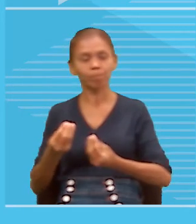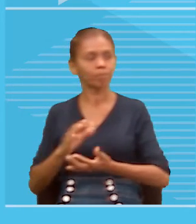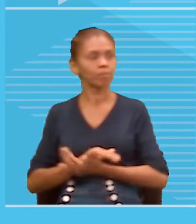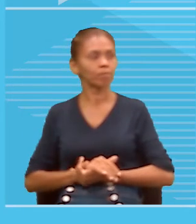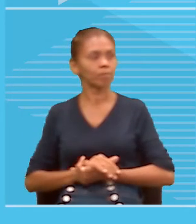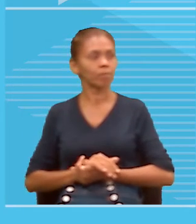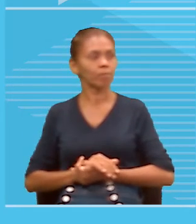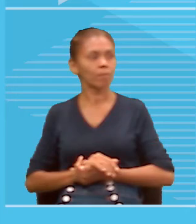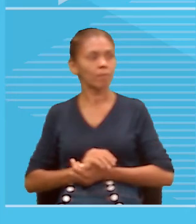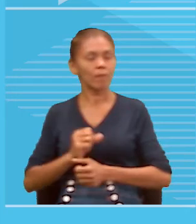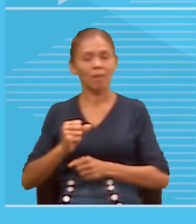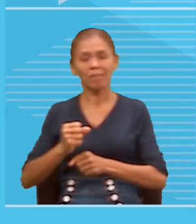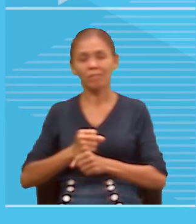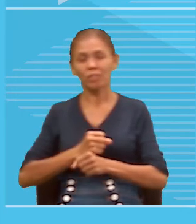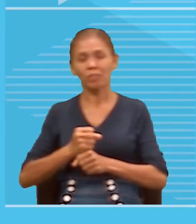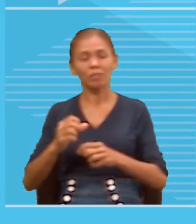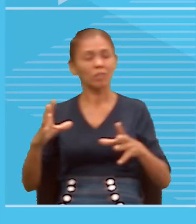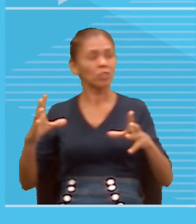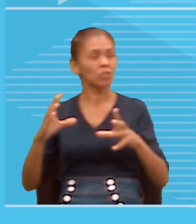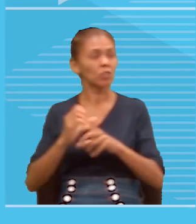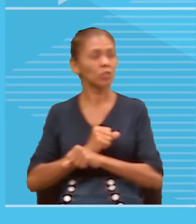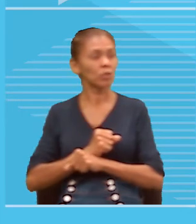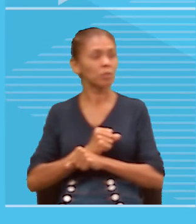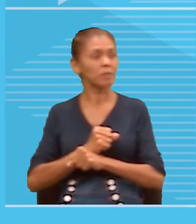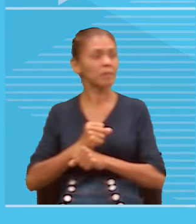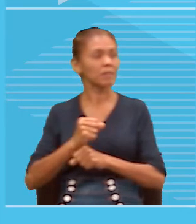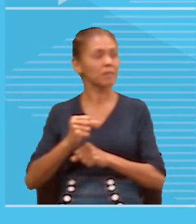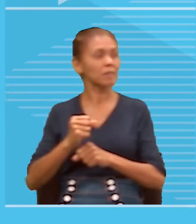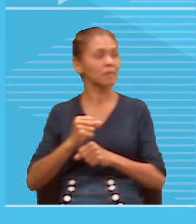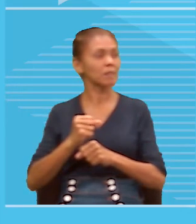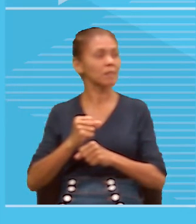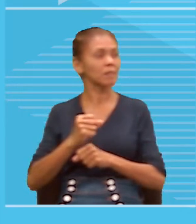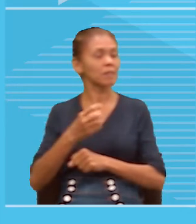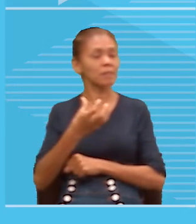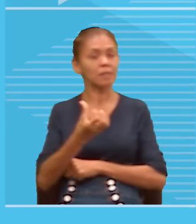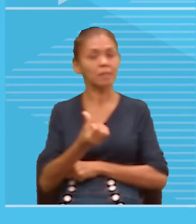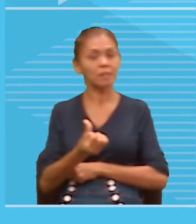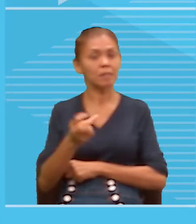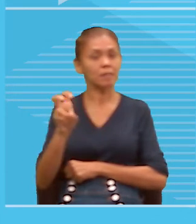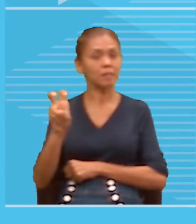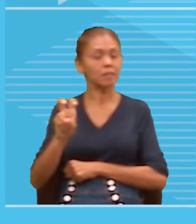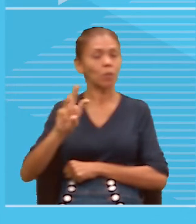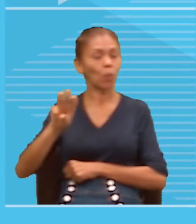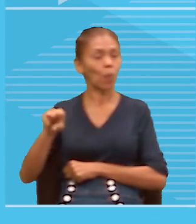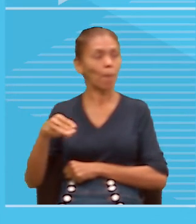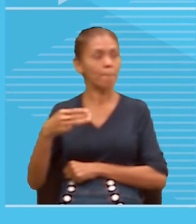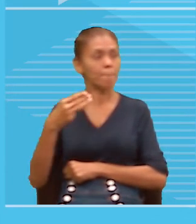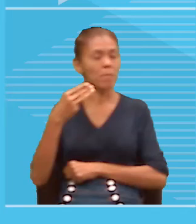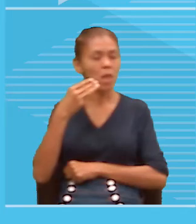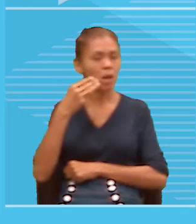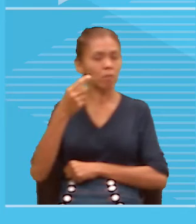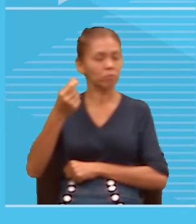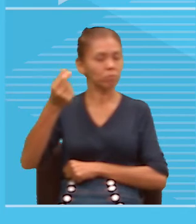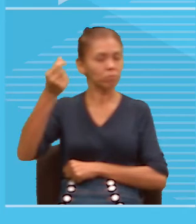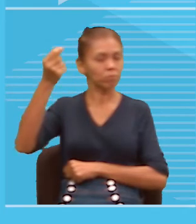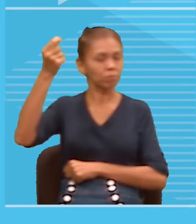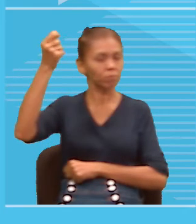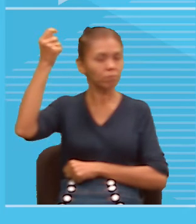65 milhões de anos né então eles estavam né numas